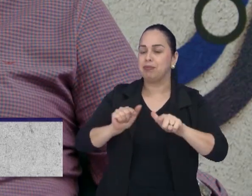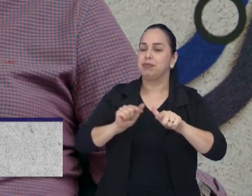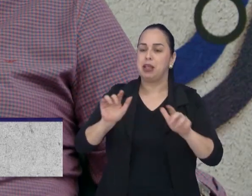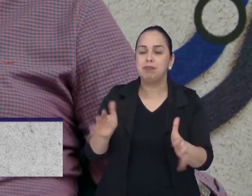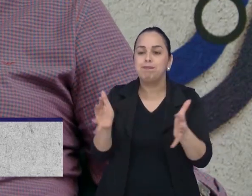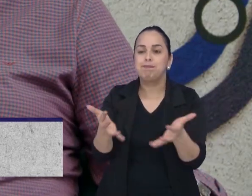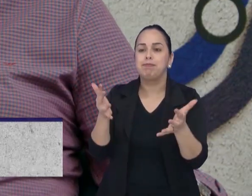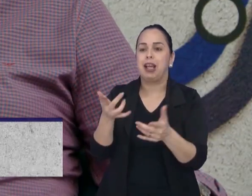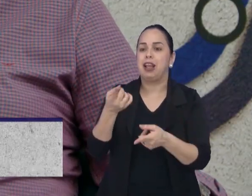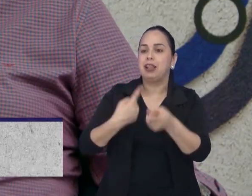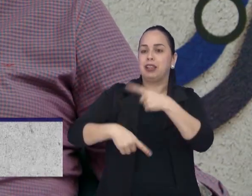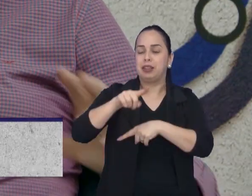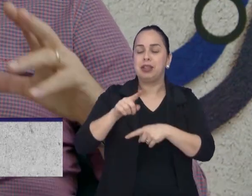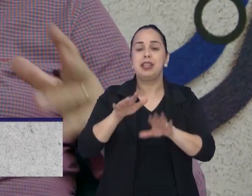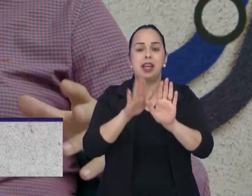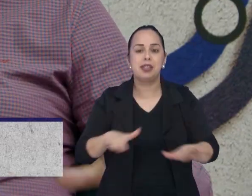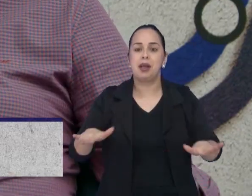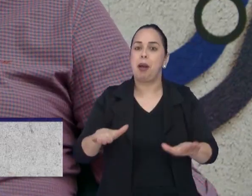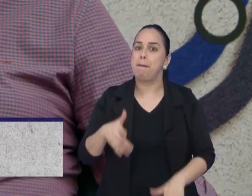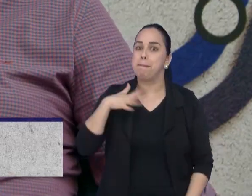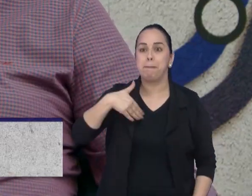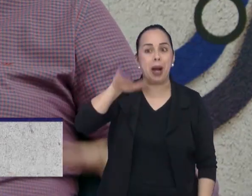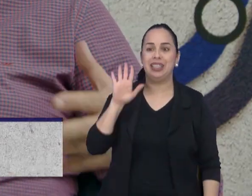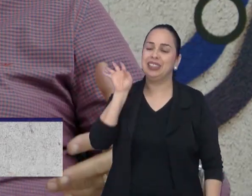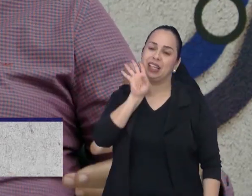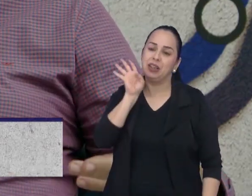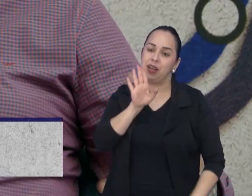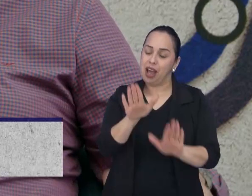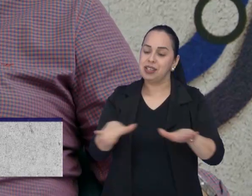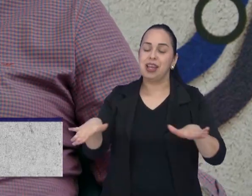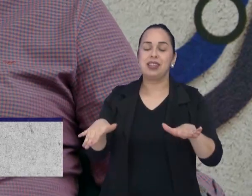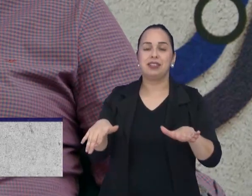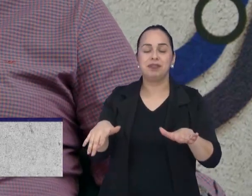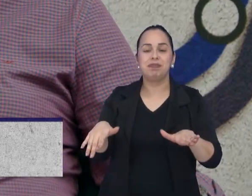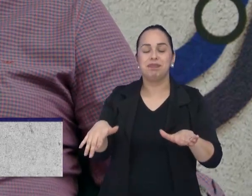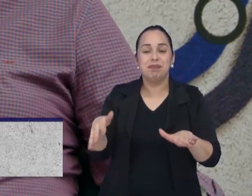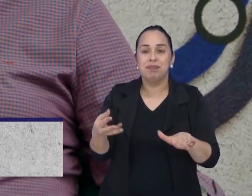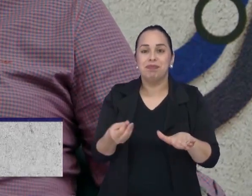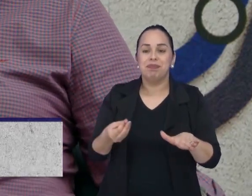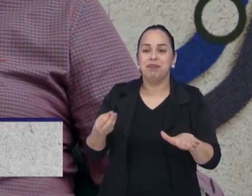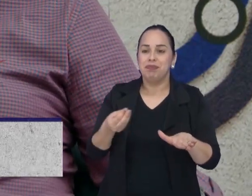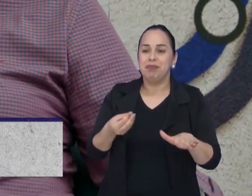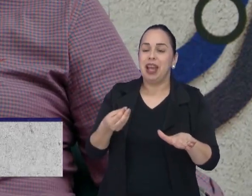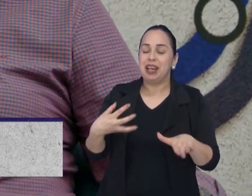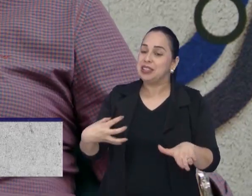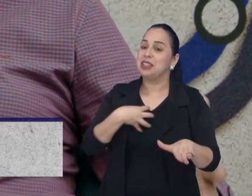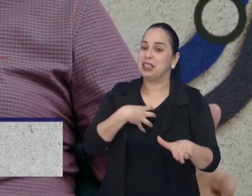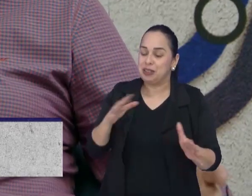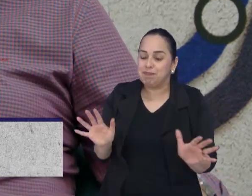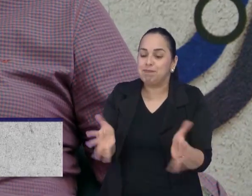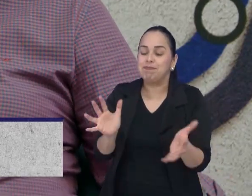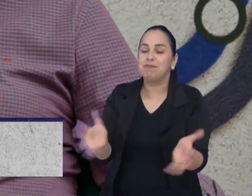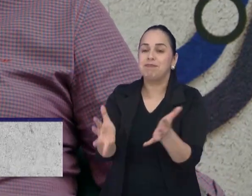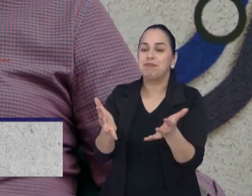comércio, é uma coisa muito legal. E as crianças, o mais interessante disso é que as crianças não perderam, né? Essa motivação dessa